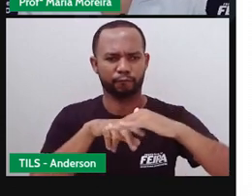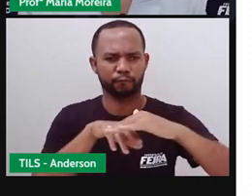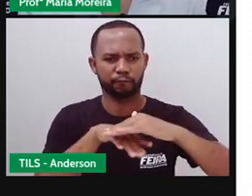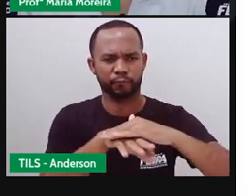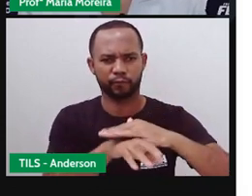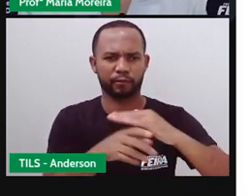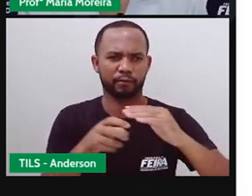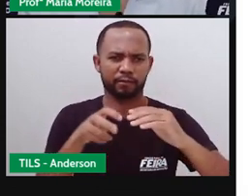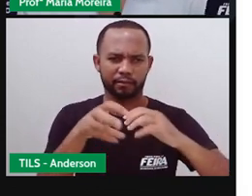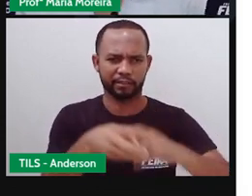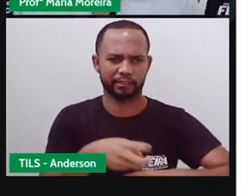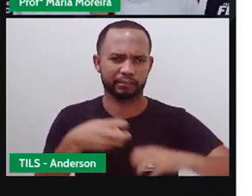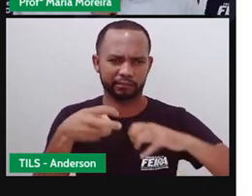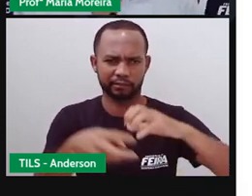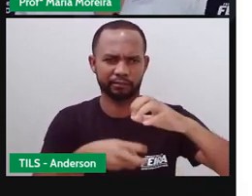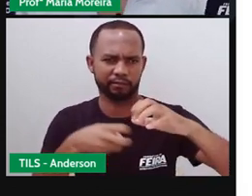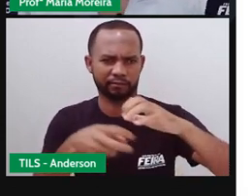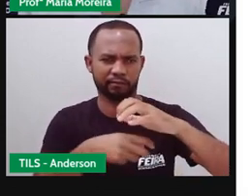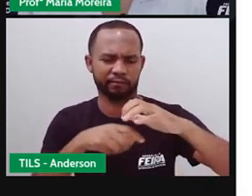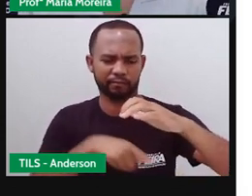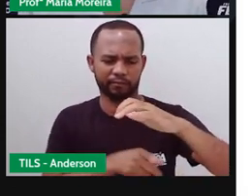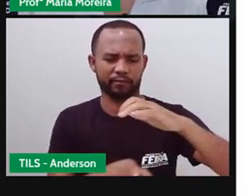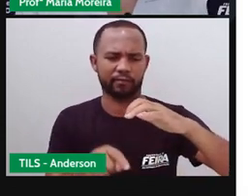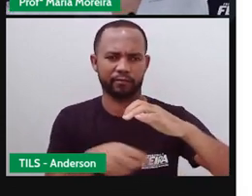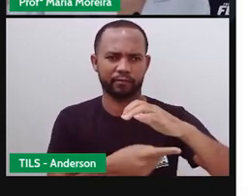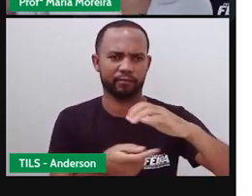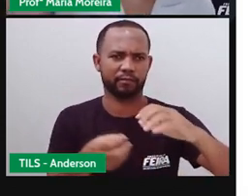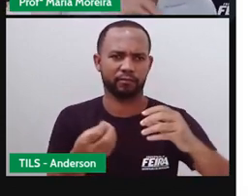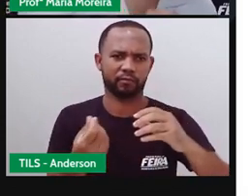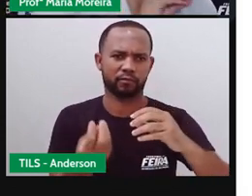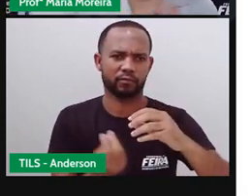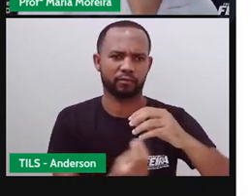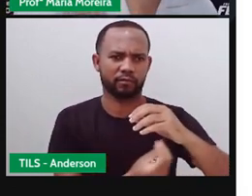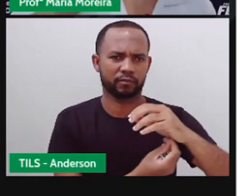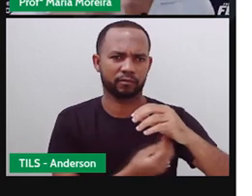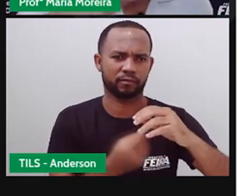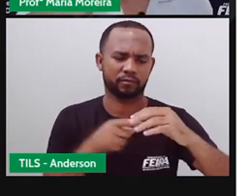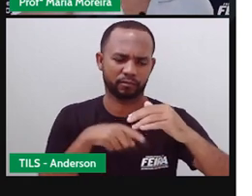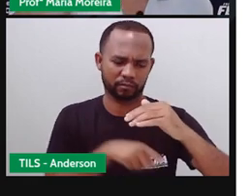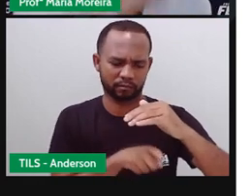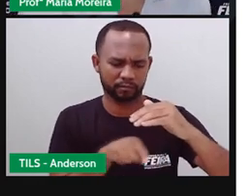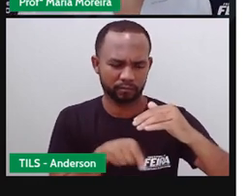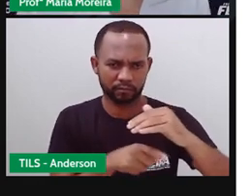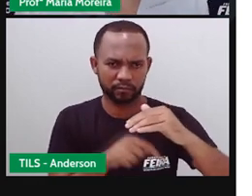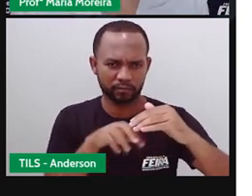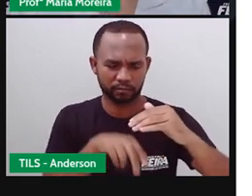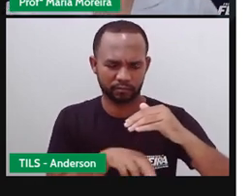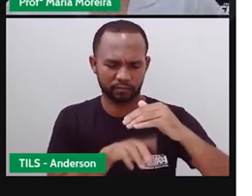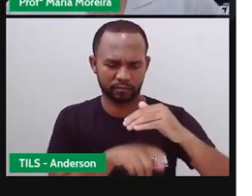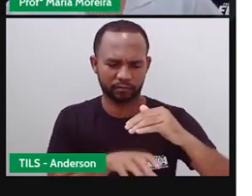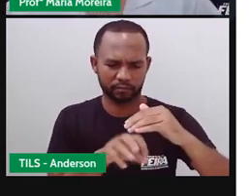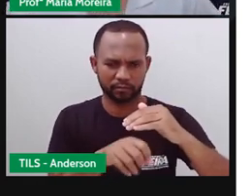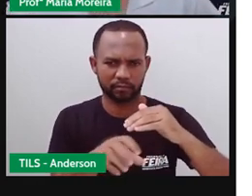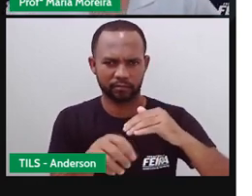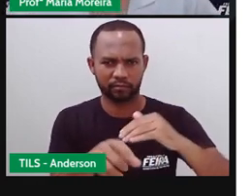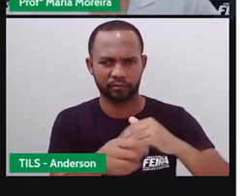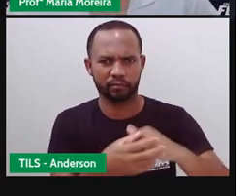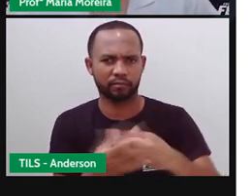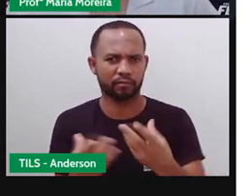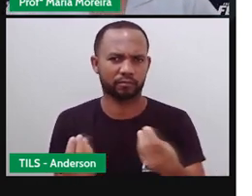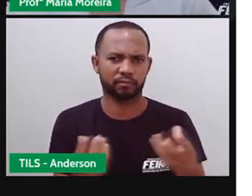Galerias e canais Como assim pro escavam Galerias e canais Ó mas não é debaixo da